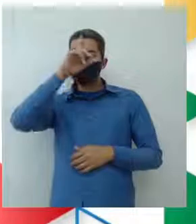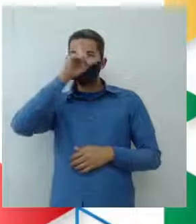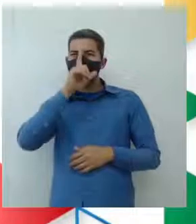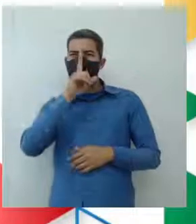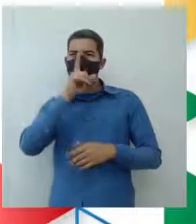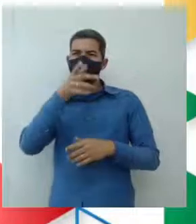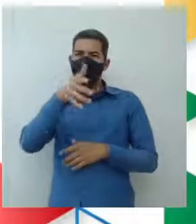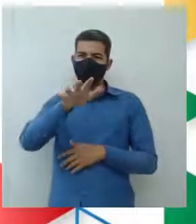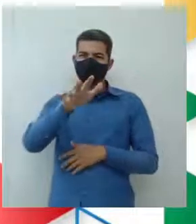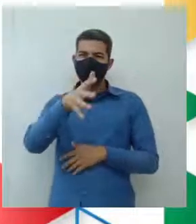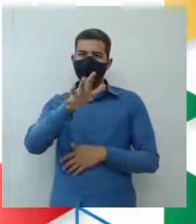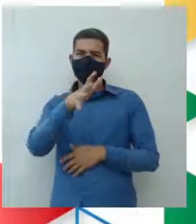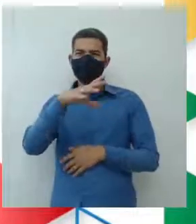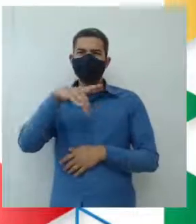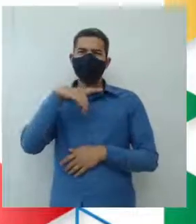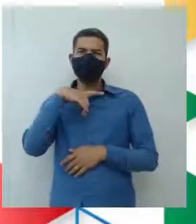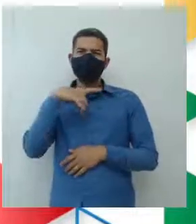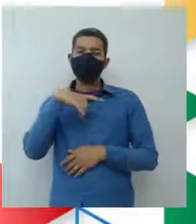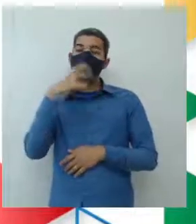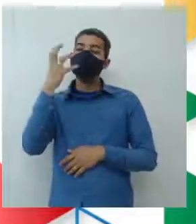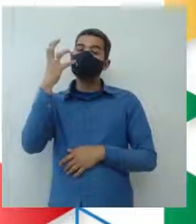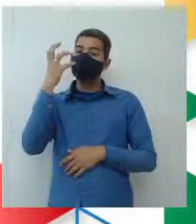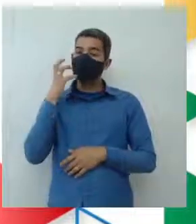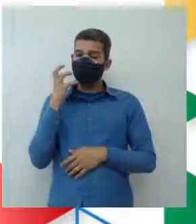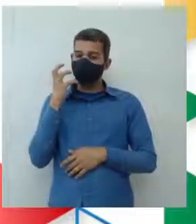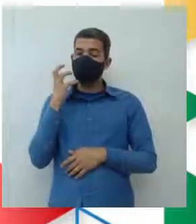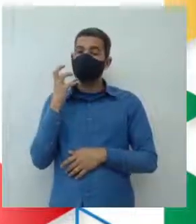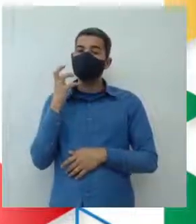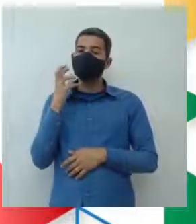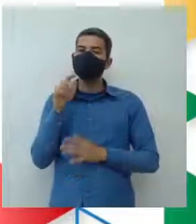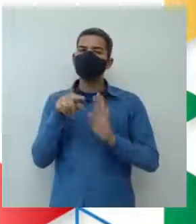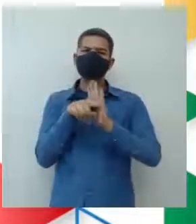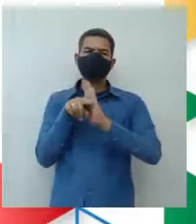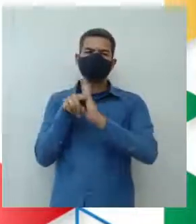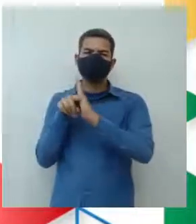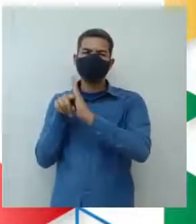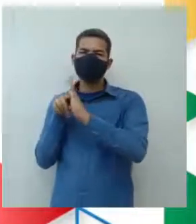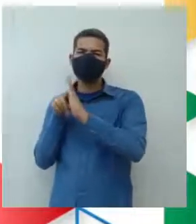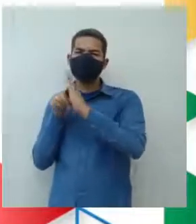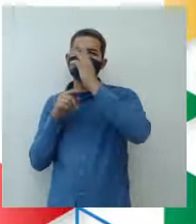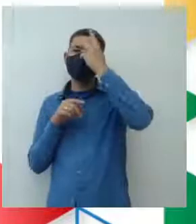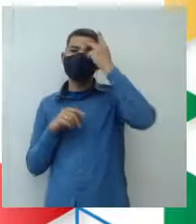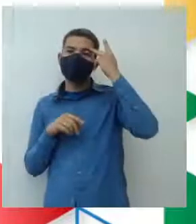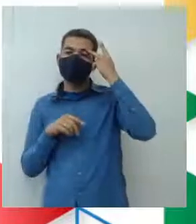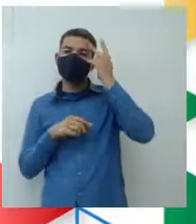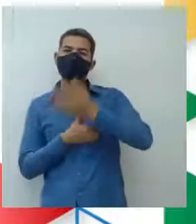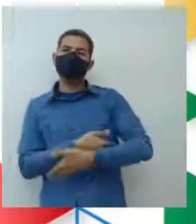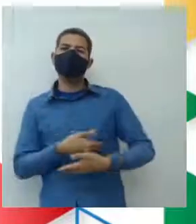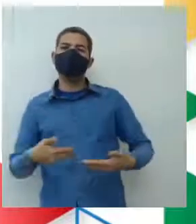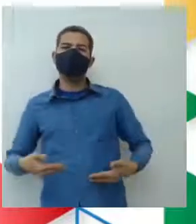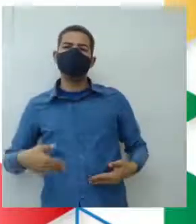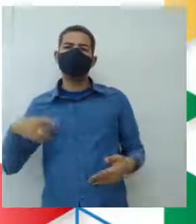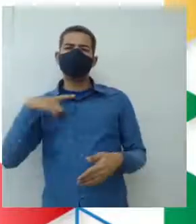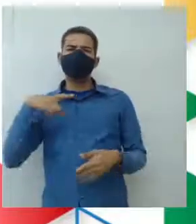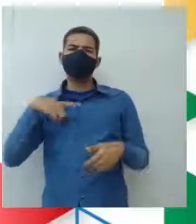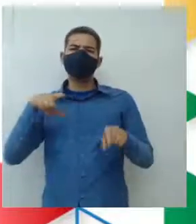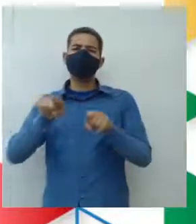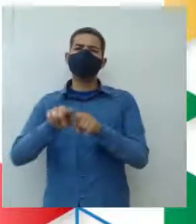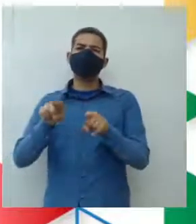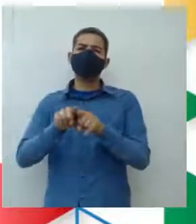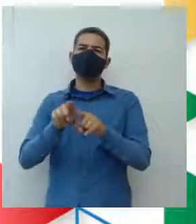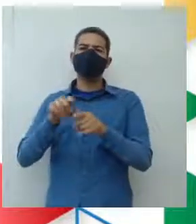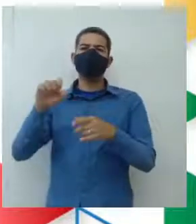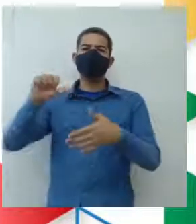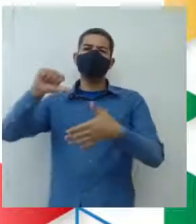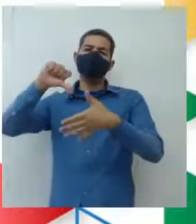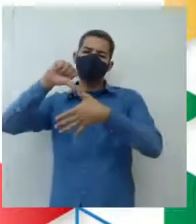a gente vai ter uma situação séria, tá? Então a gente vai encontrar tanto na região da América, principalmente